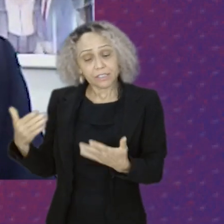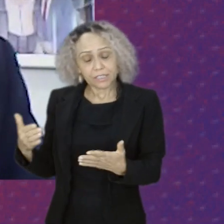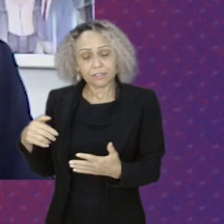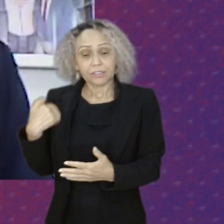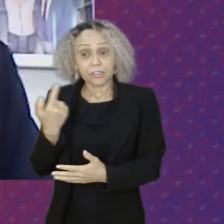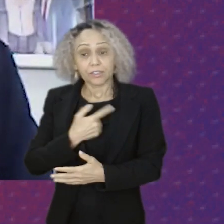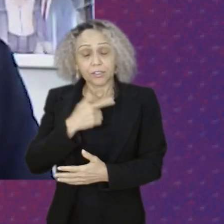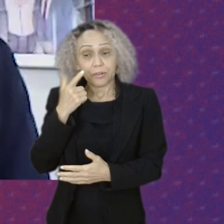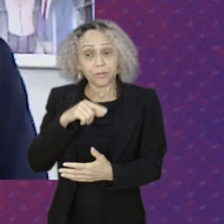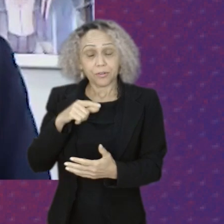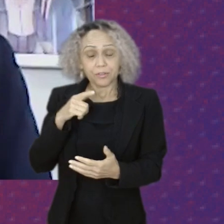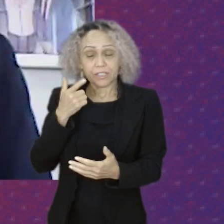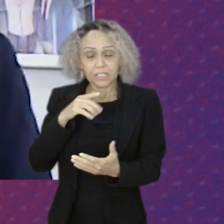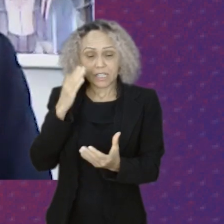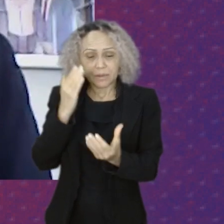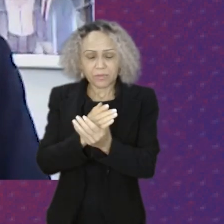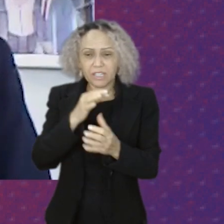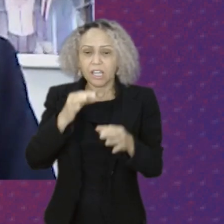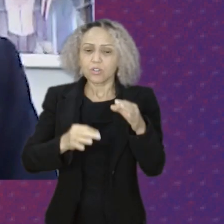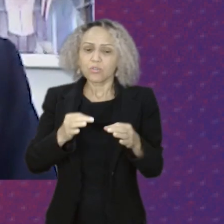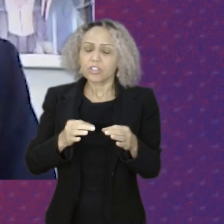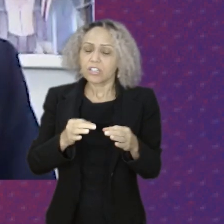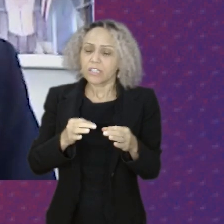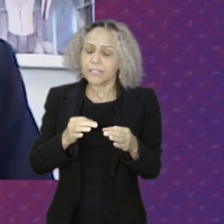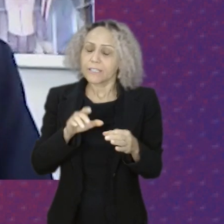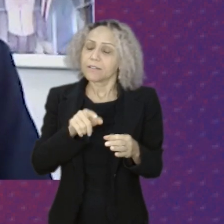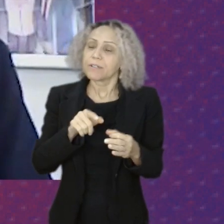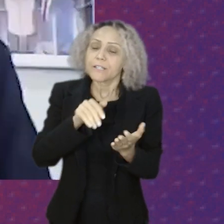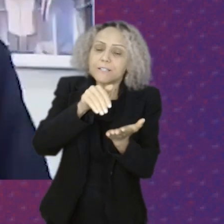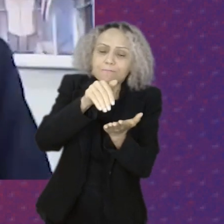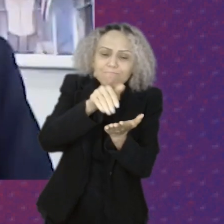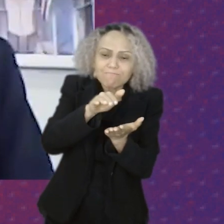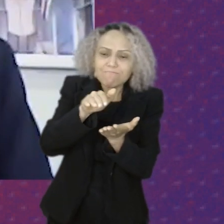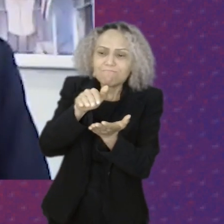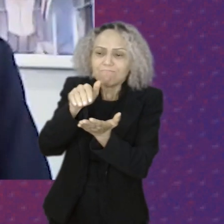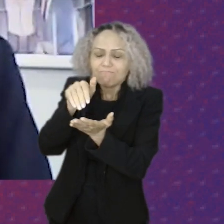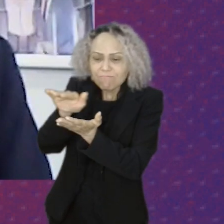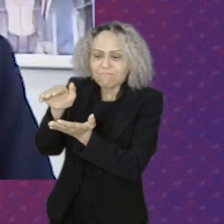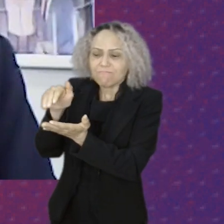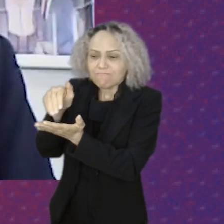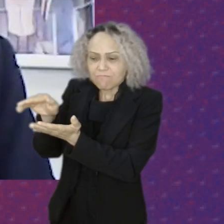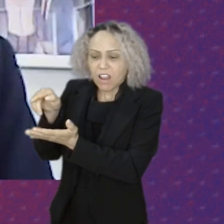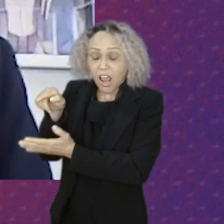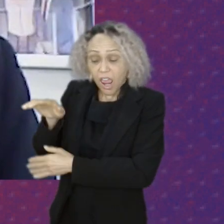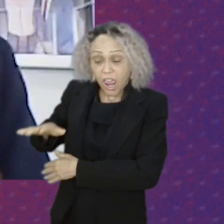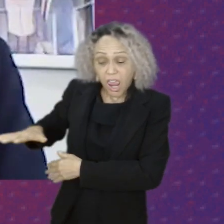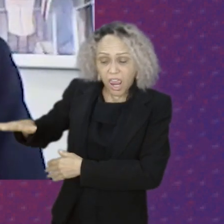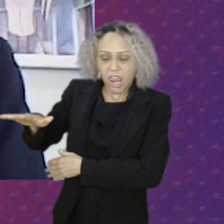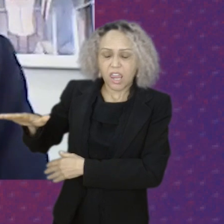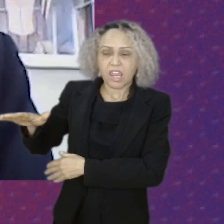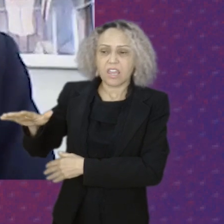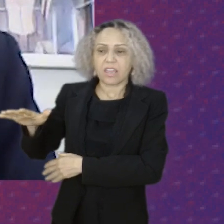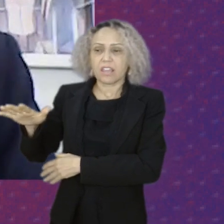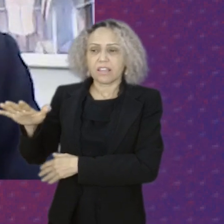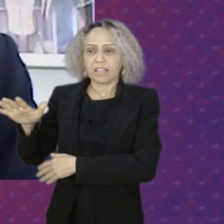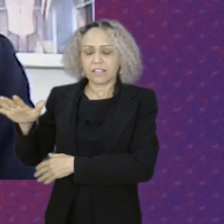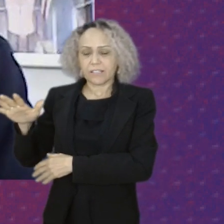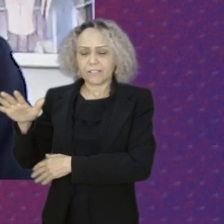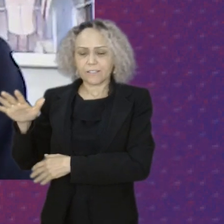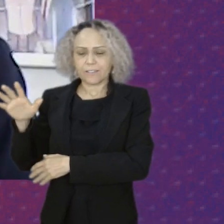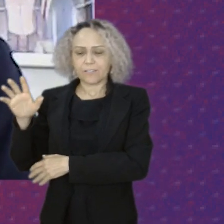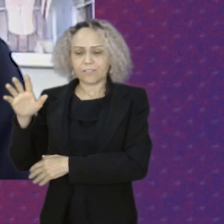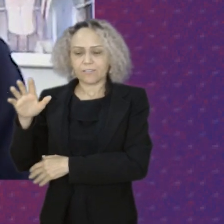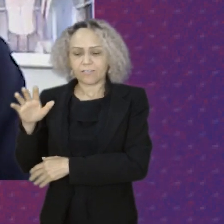desapropriação, mas chega a nova governadora e bota um decreto anulando o outro decreto que tinha sido feito pelo